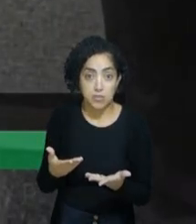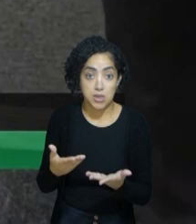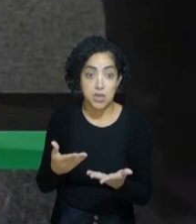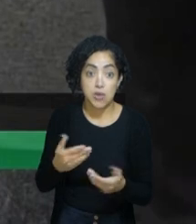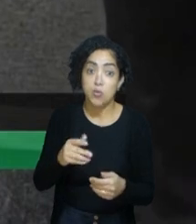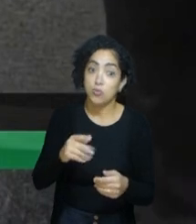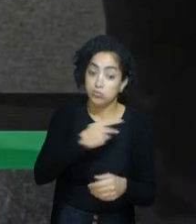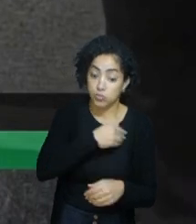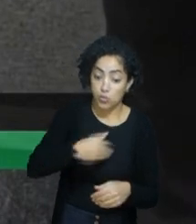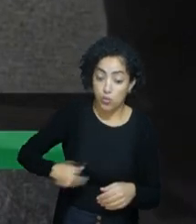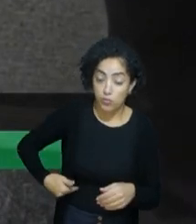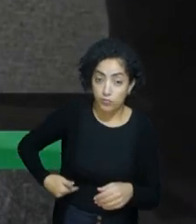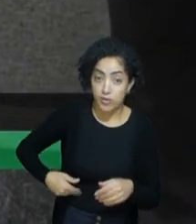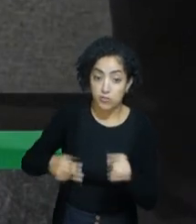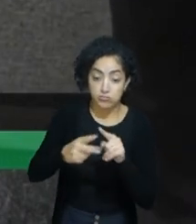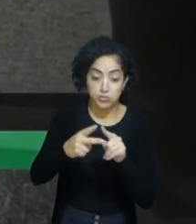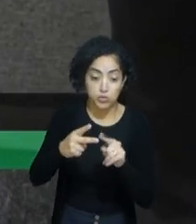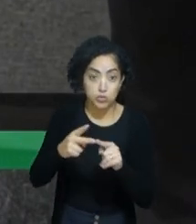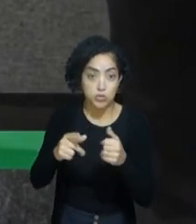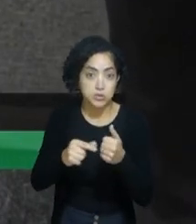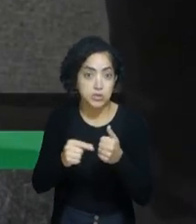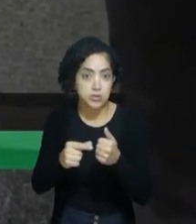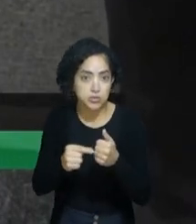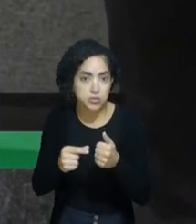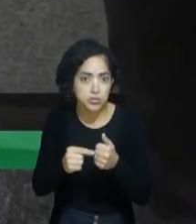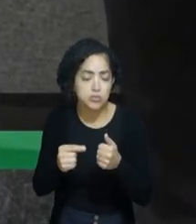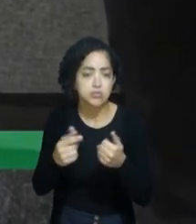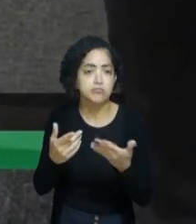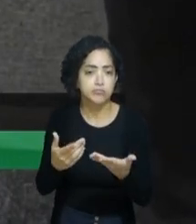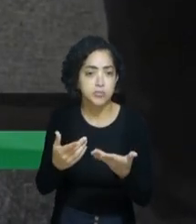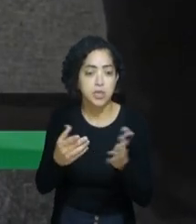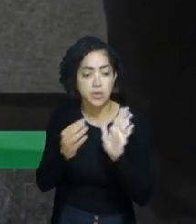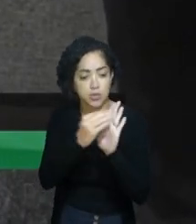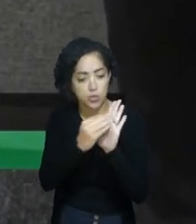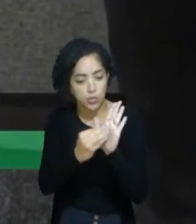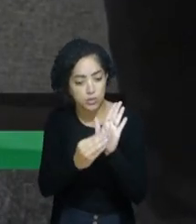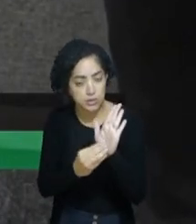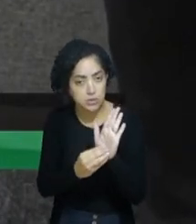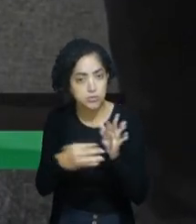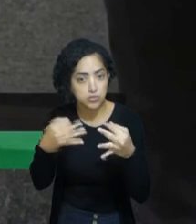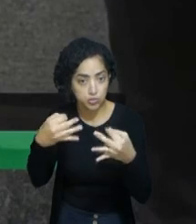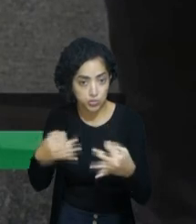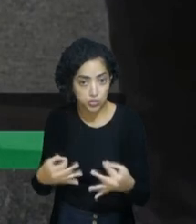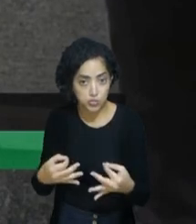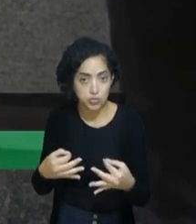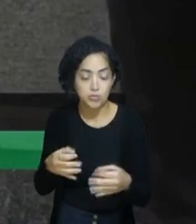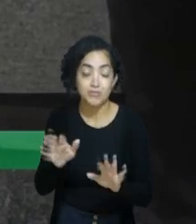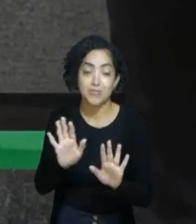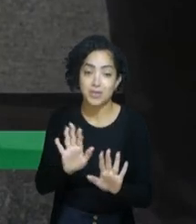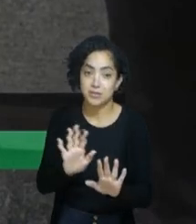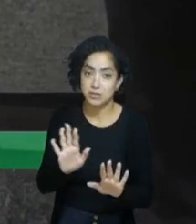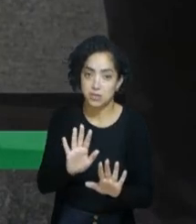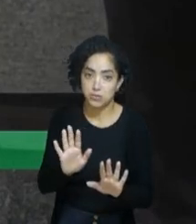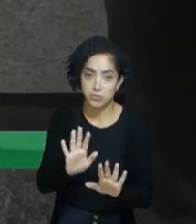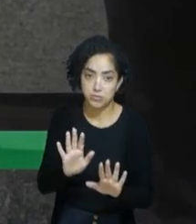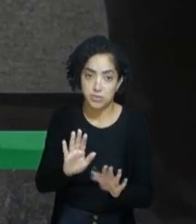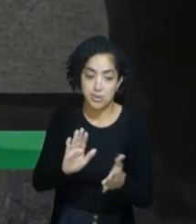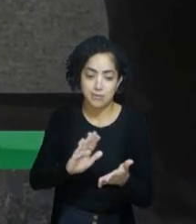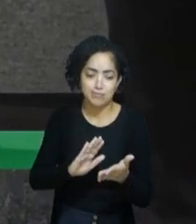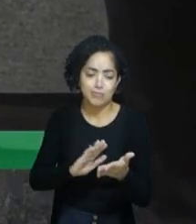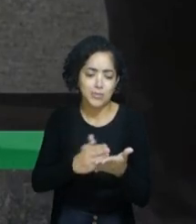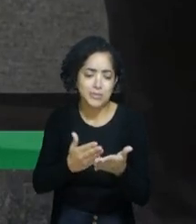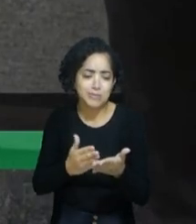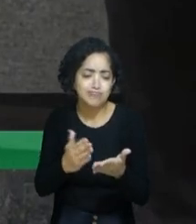governo um projeto de dois artigos fazendo a devida contemplação e a medida justa E aí não primeiro fizeram uma interpretação